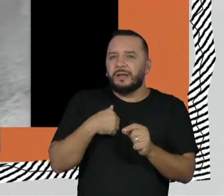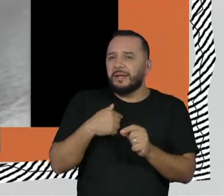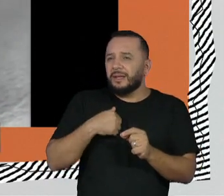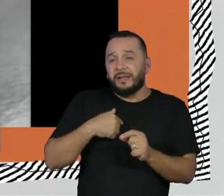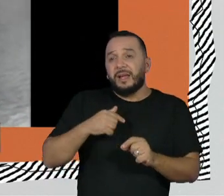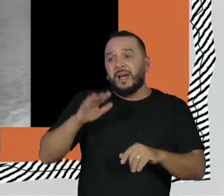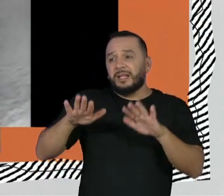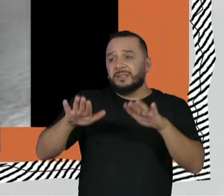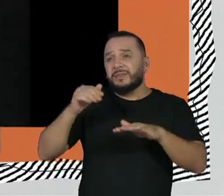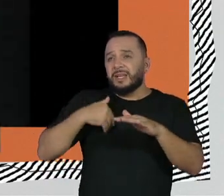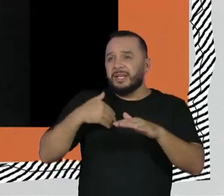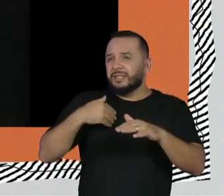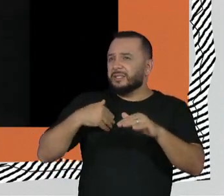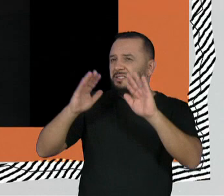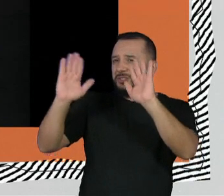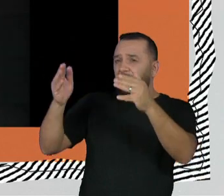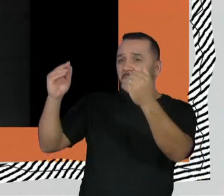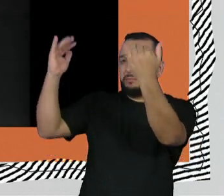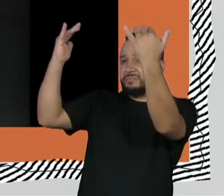céu é sagrado.